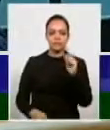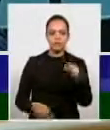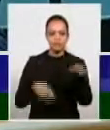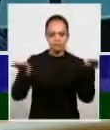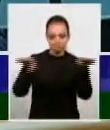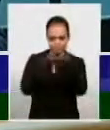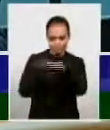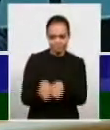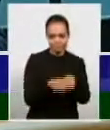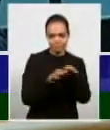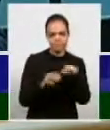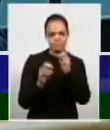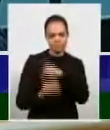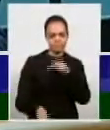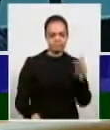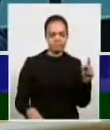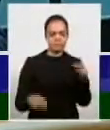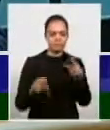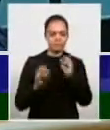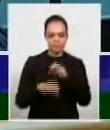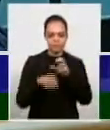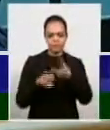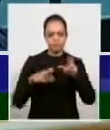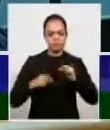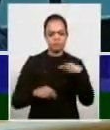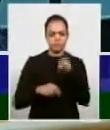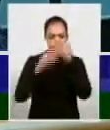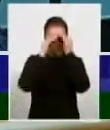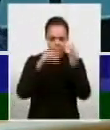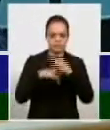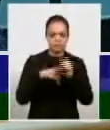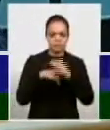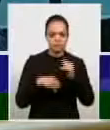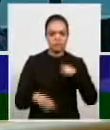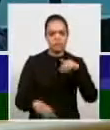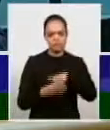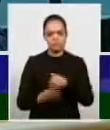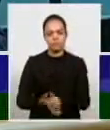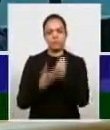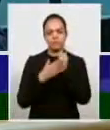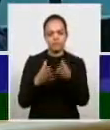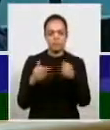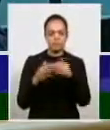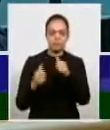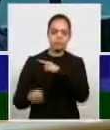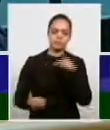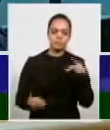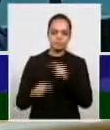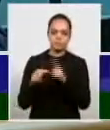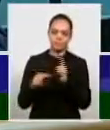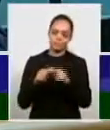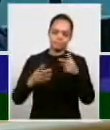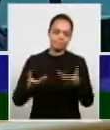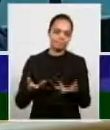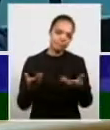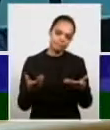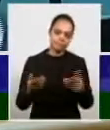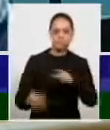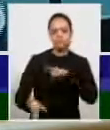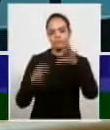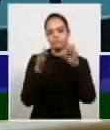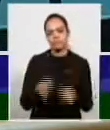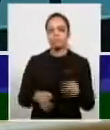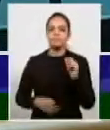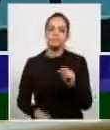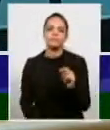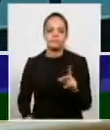equiparados. As educadoras merecem todo o nosso respeito, nosso carinho. Eu voto favorável aos requerimentos, senhor presidente, porque tenho certeza